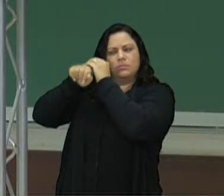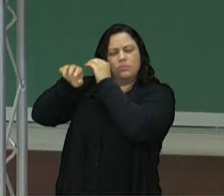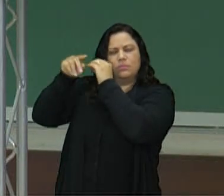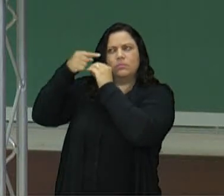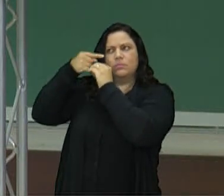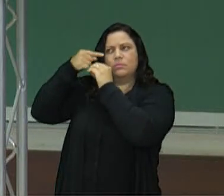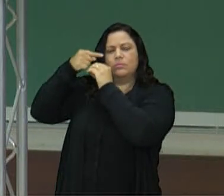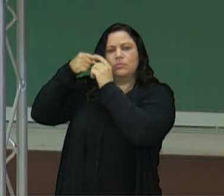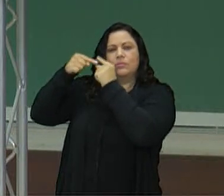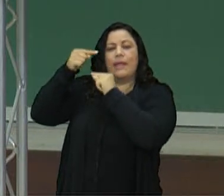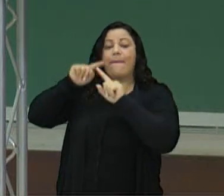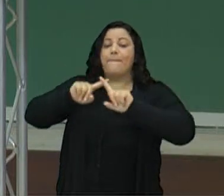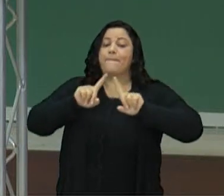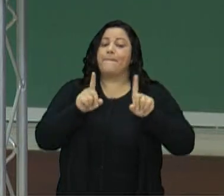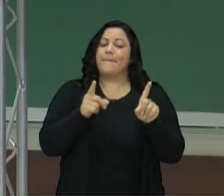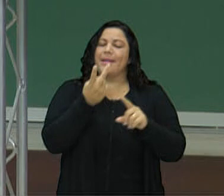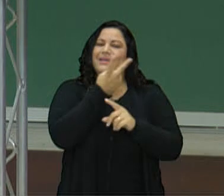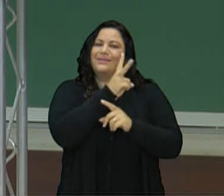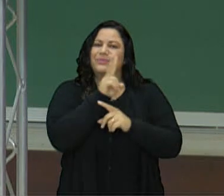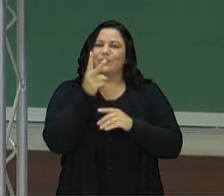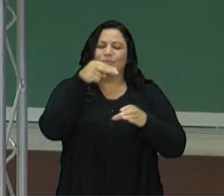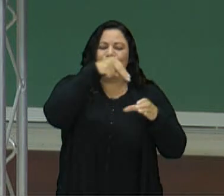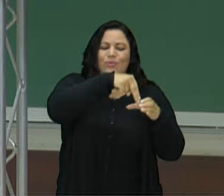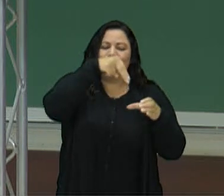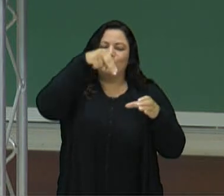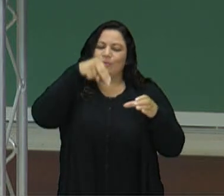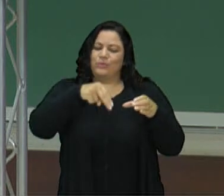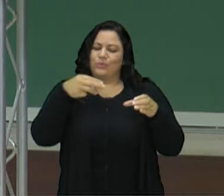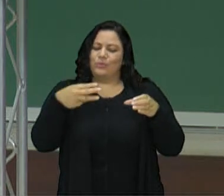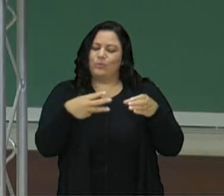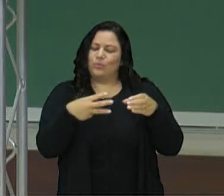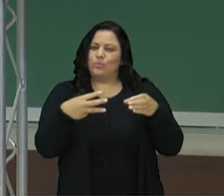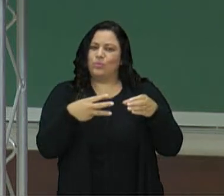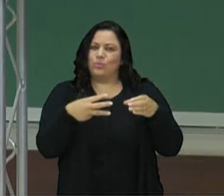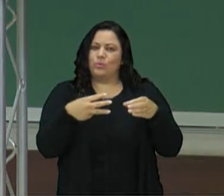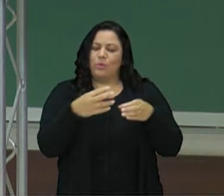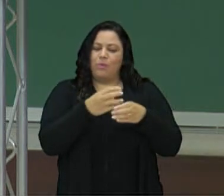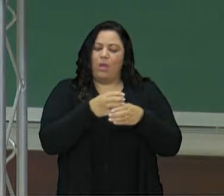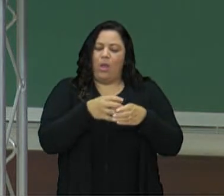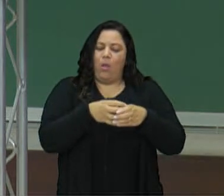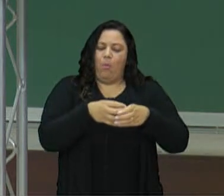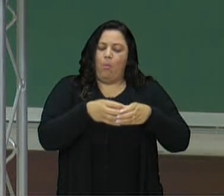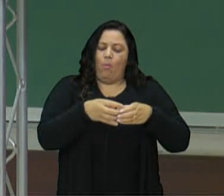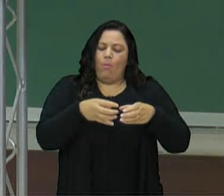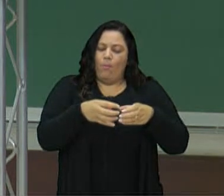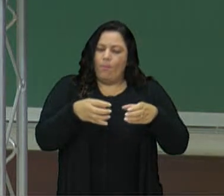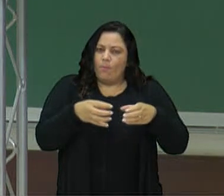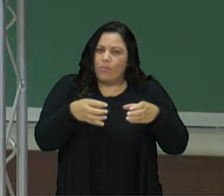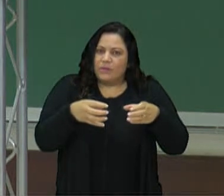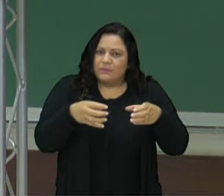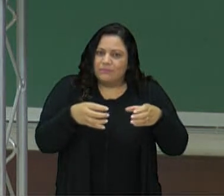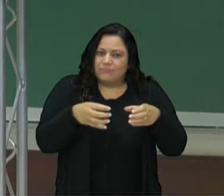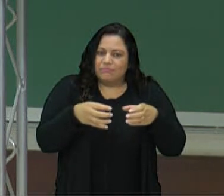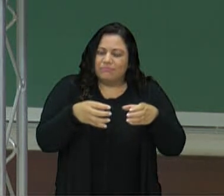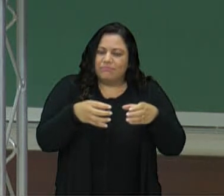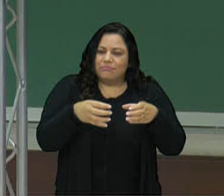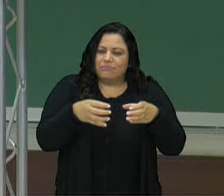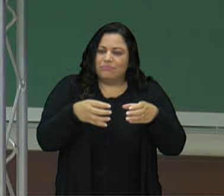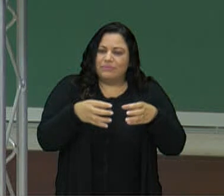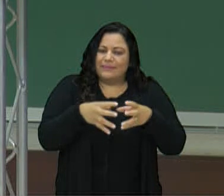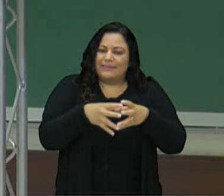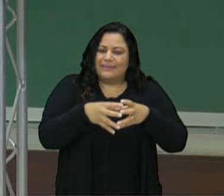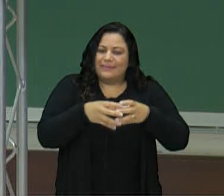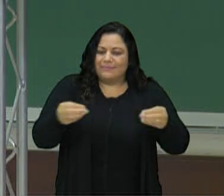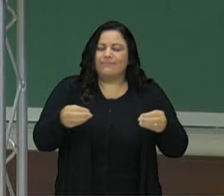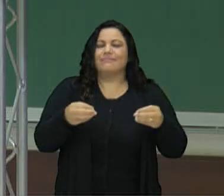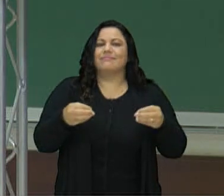Eles descobriram que isso aconteceu porque os dois núcleos esticaram demais a célula e conseguiram concluir a divisão,